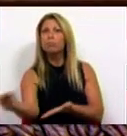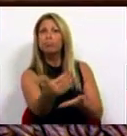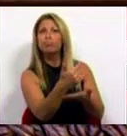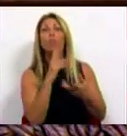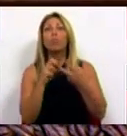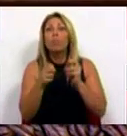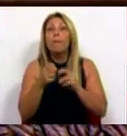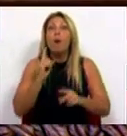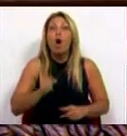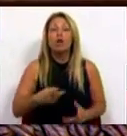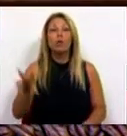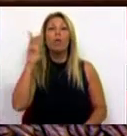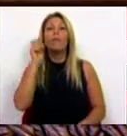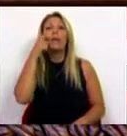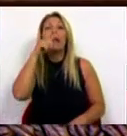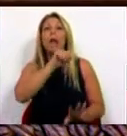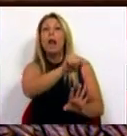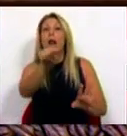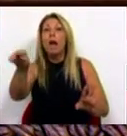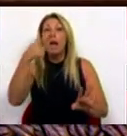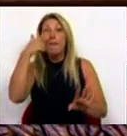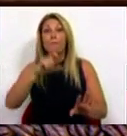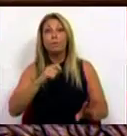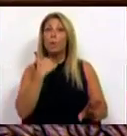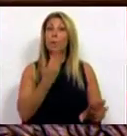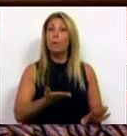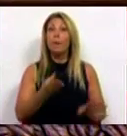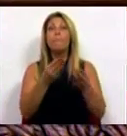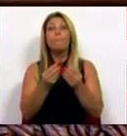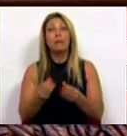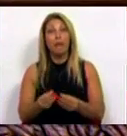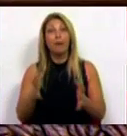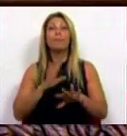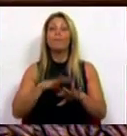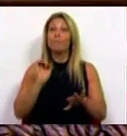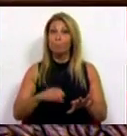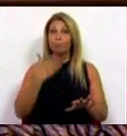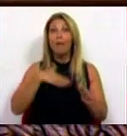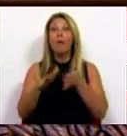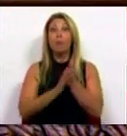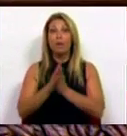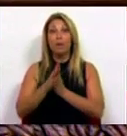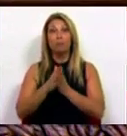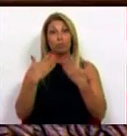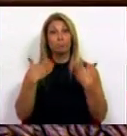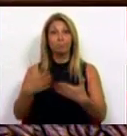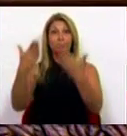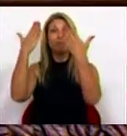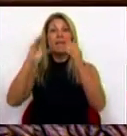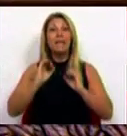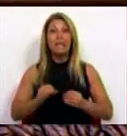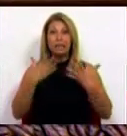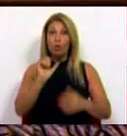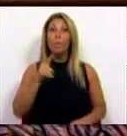e a ouvir quem está no terreno, pessoas especializadas na matéria. E por isso aproveitamos para saudar a iniciativa que o PCP tomou relativamente